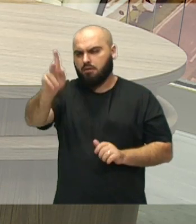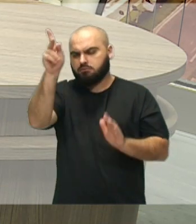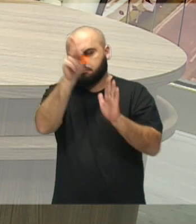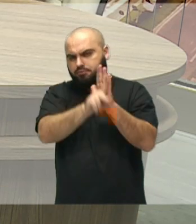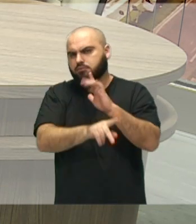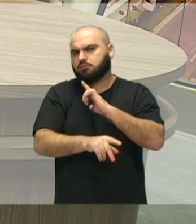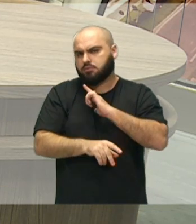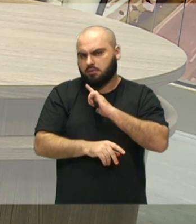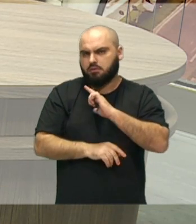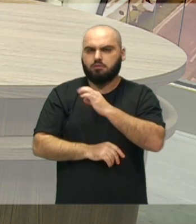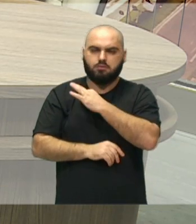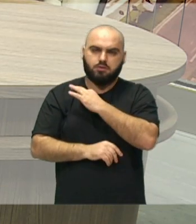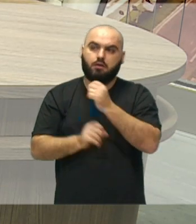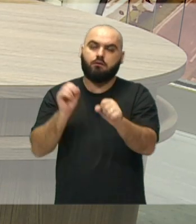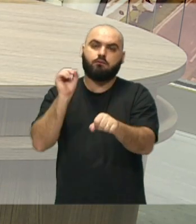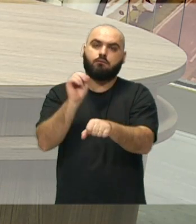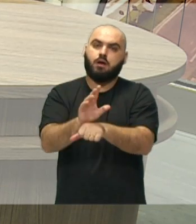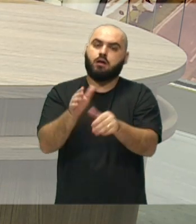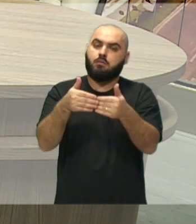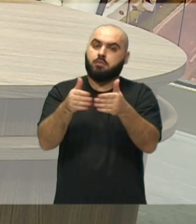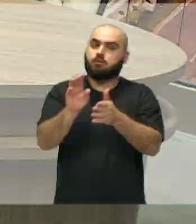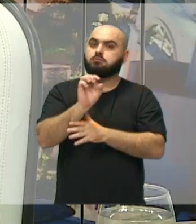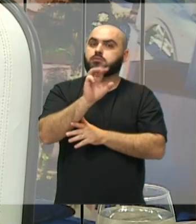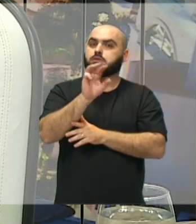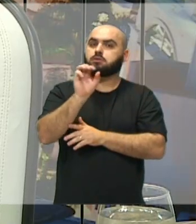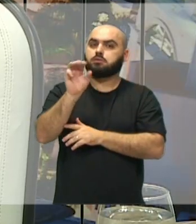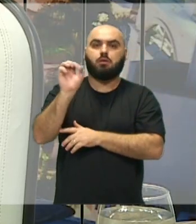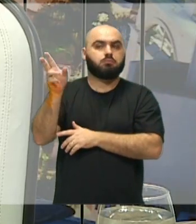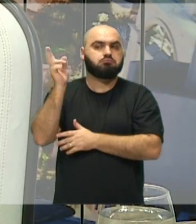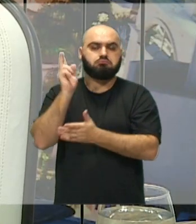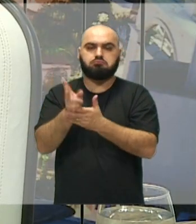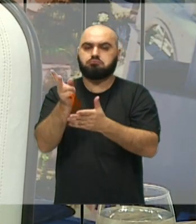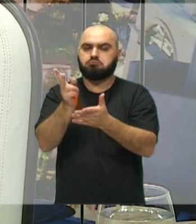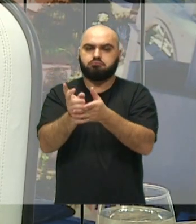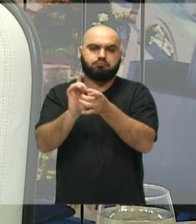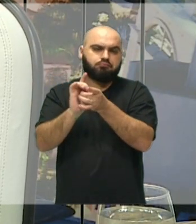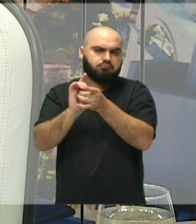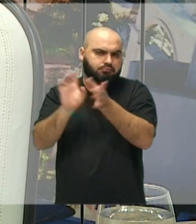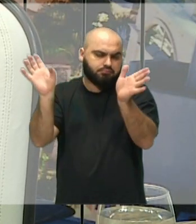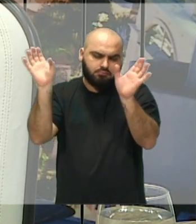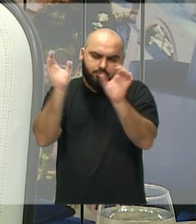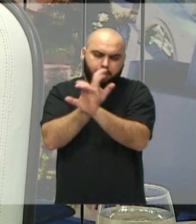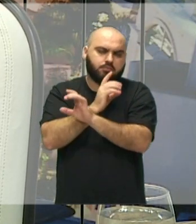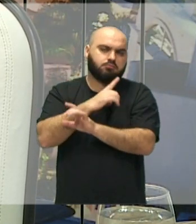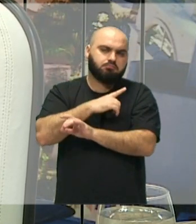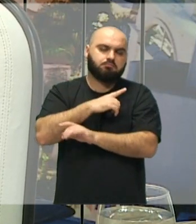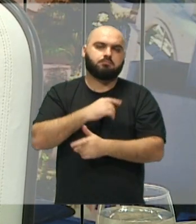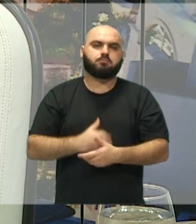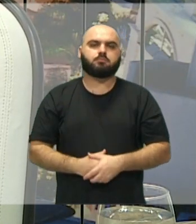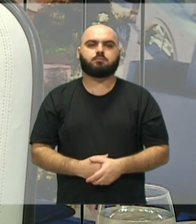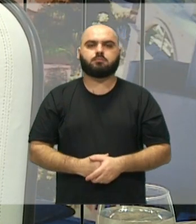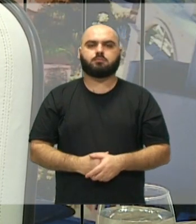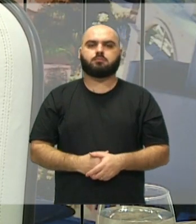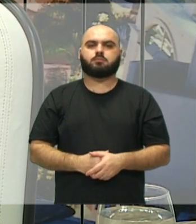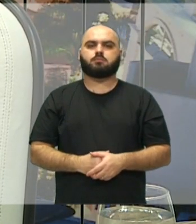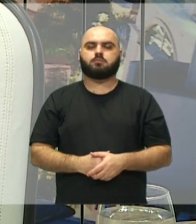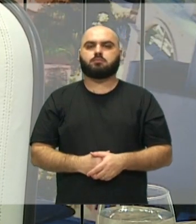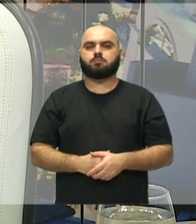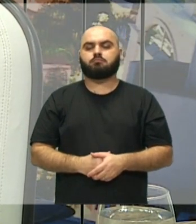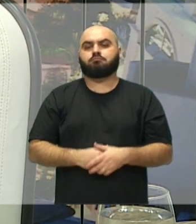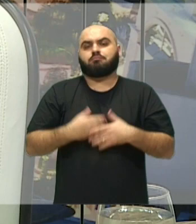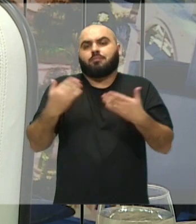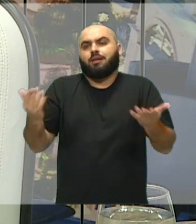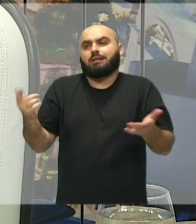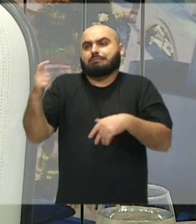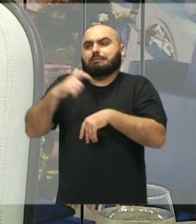gente tem. Então, tem as vagas abertas. No site, sempre a gente tenta deixar o mais completo possível. Você pode, eu não